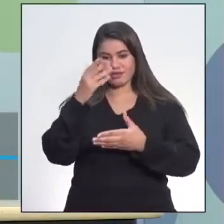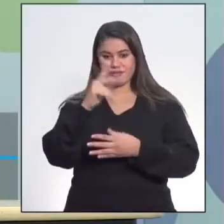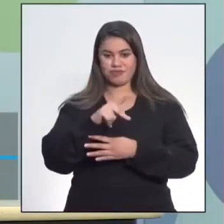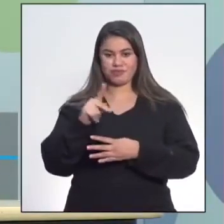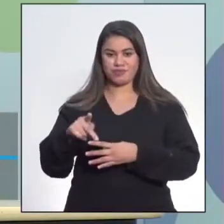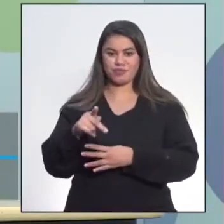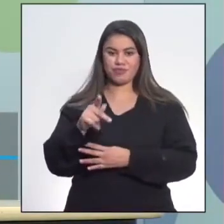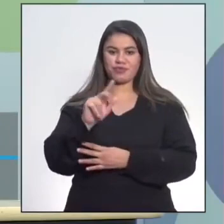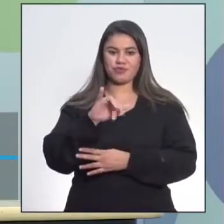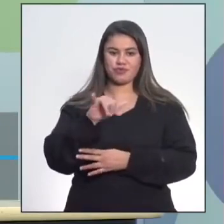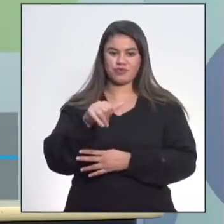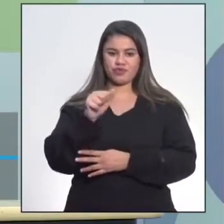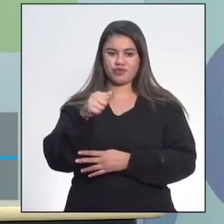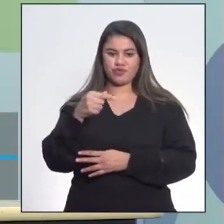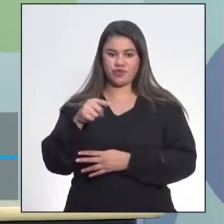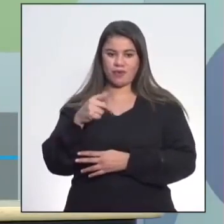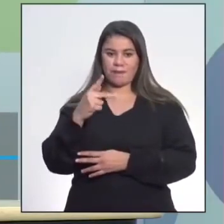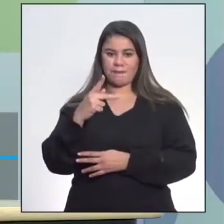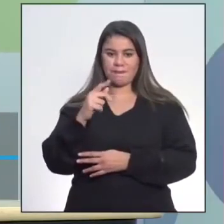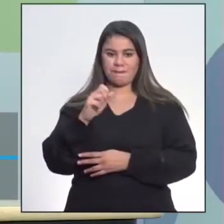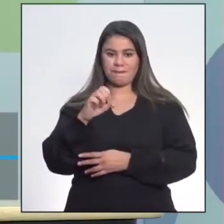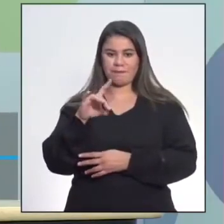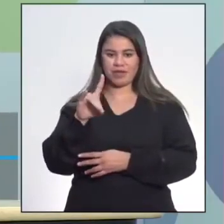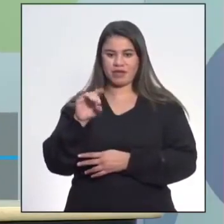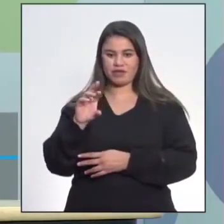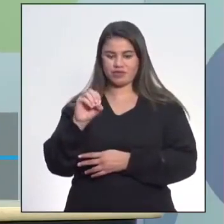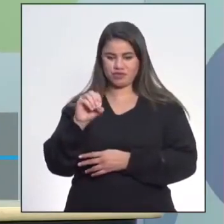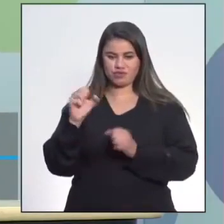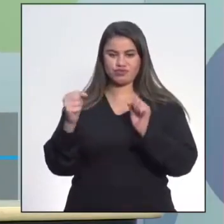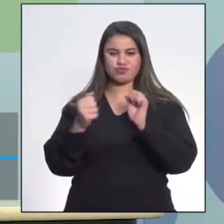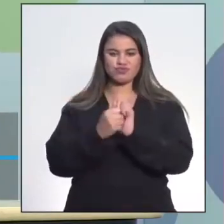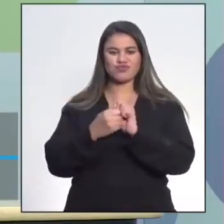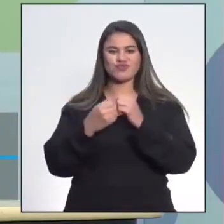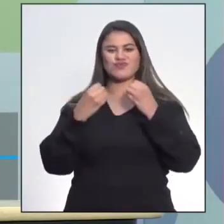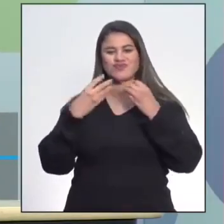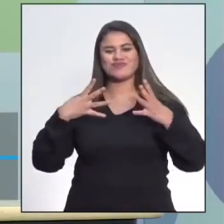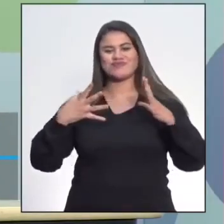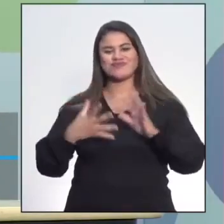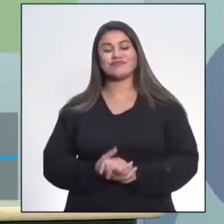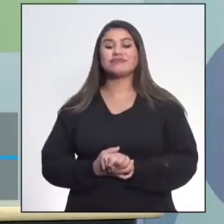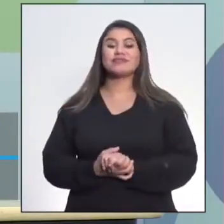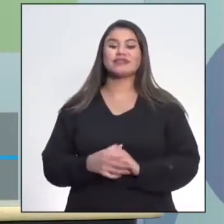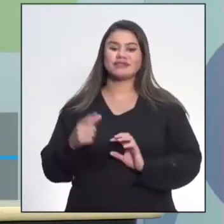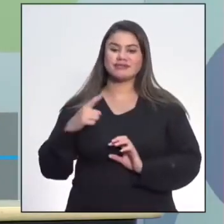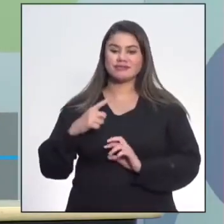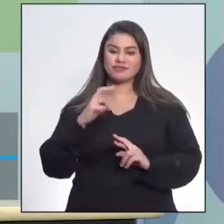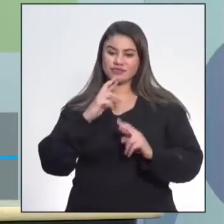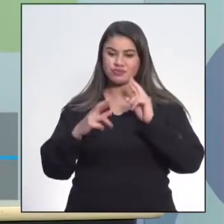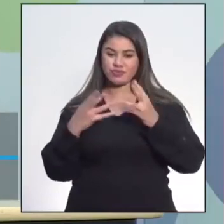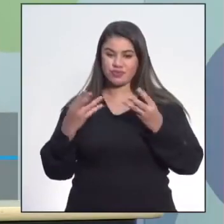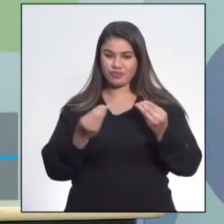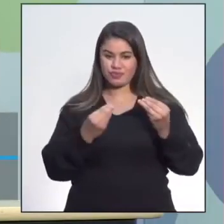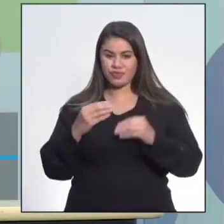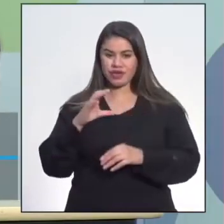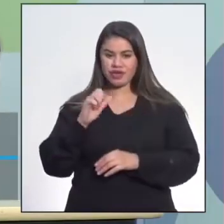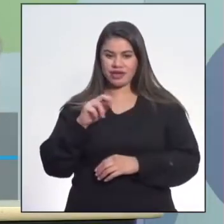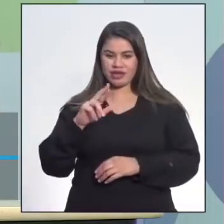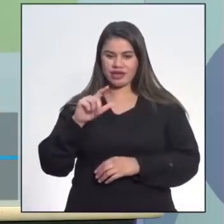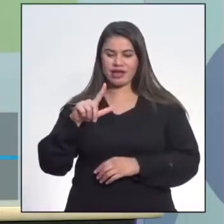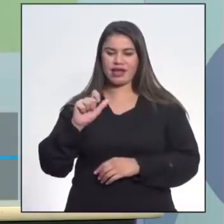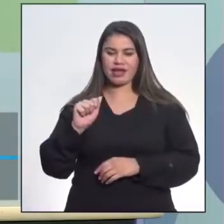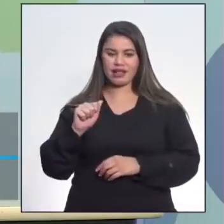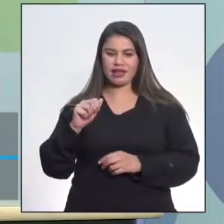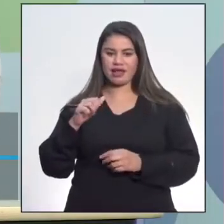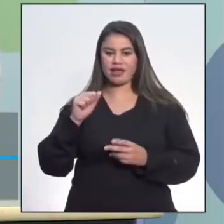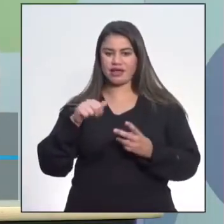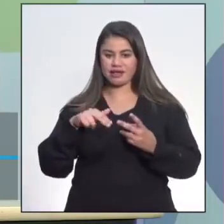também do professor João e do professor Pedro. Bom, nós tivemos muitas respostas, entre eles a Carla, a Anne,